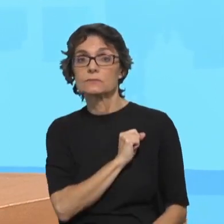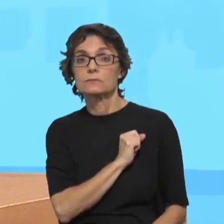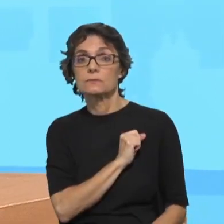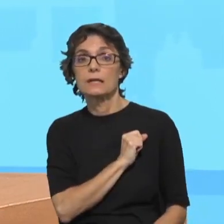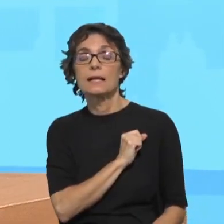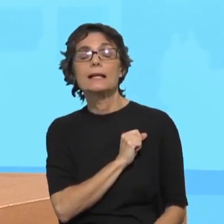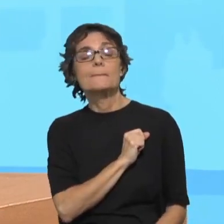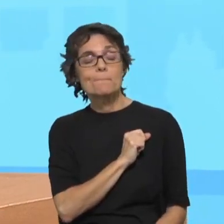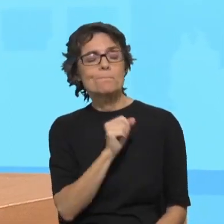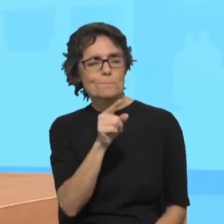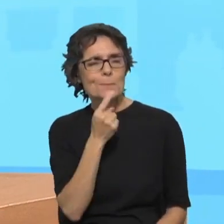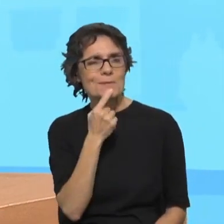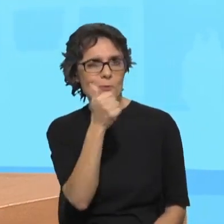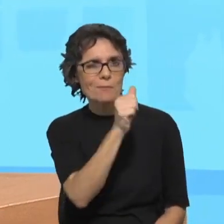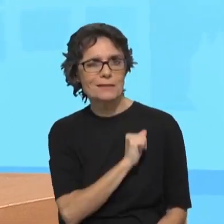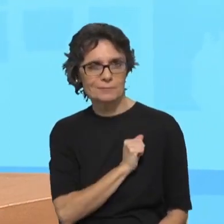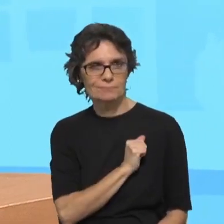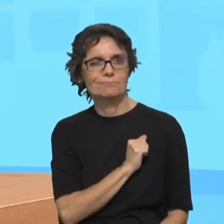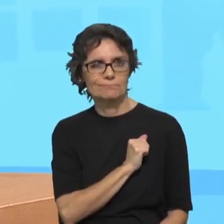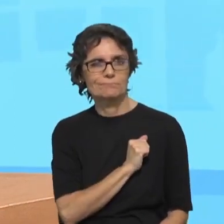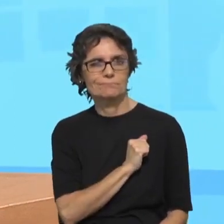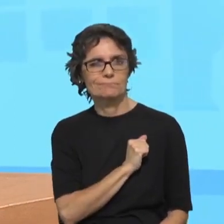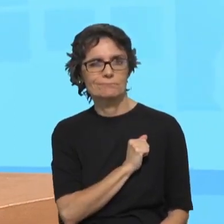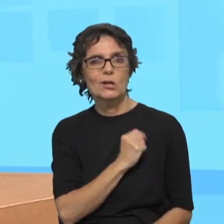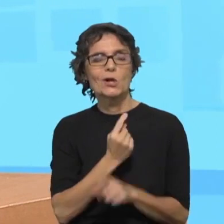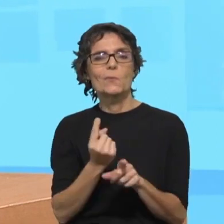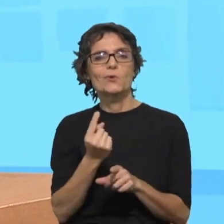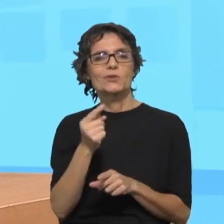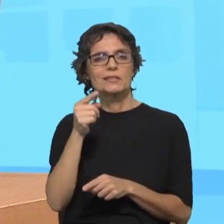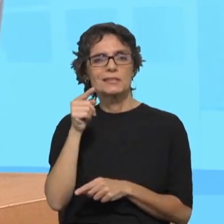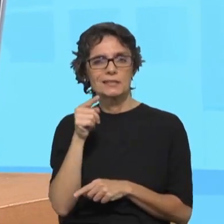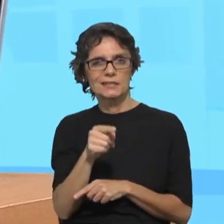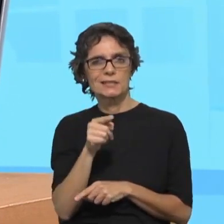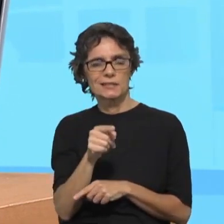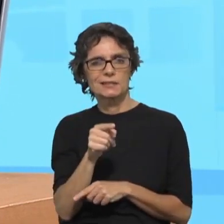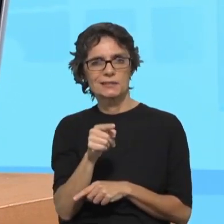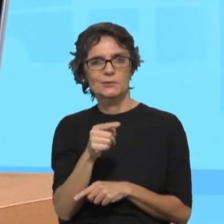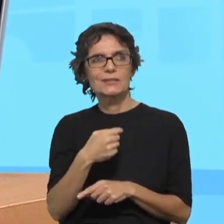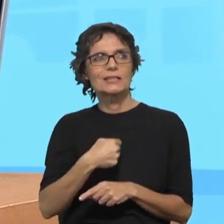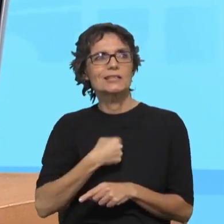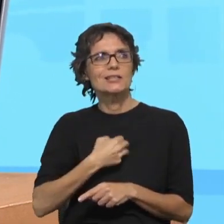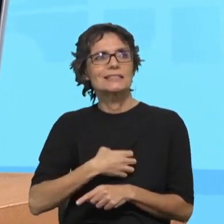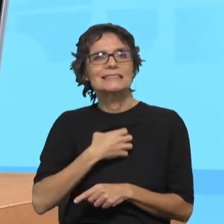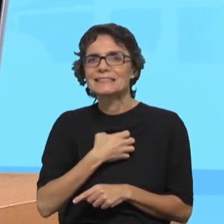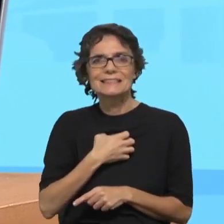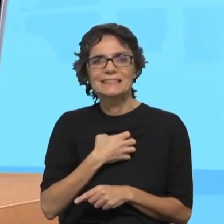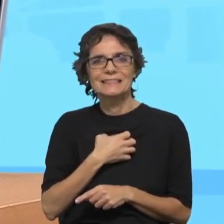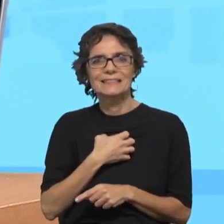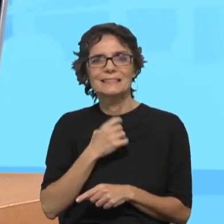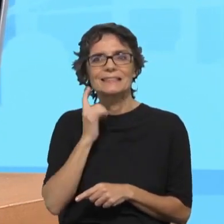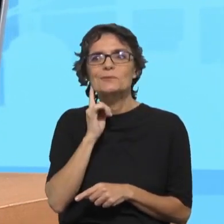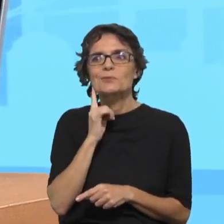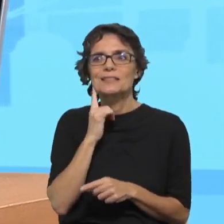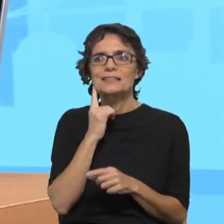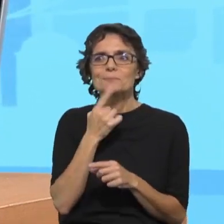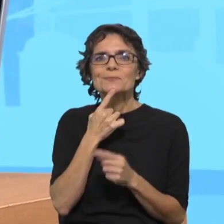Está a perceber muito bem o que é que eu estou a querer fazer, porque foi exatamente isso que me mobilizou ou que me